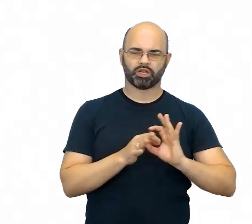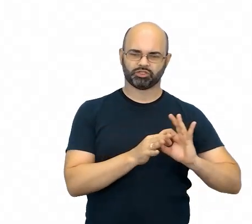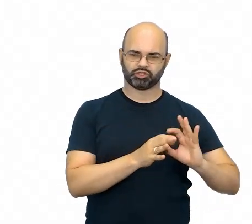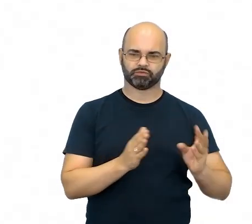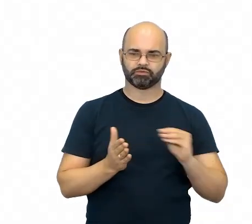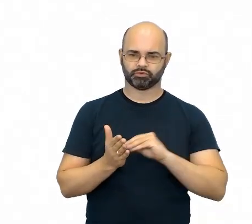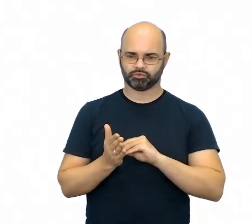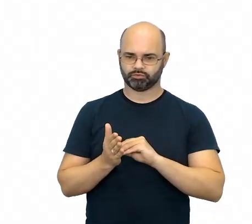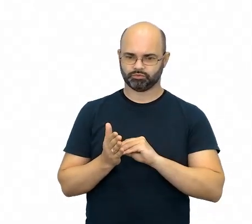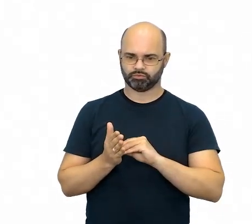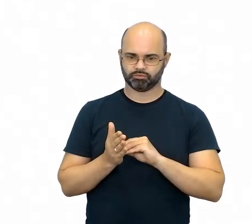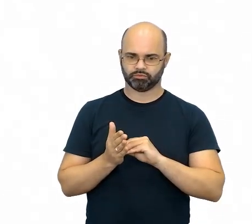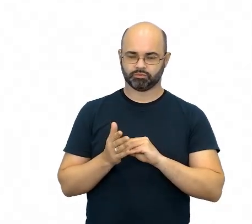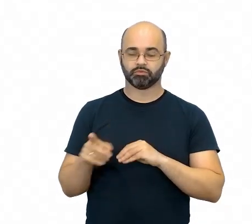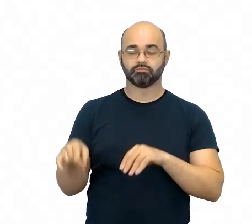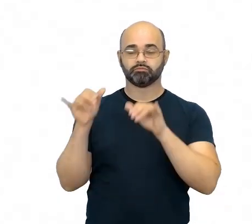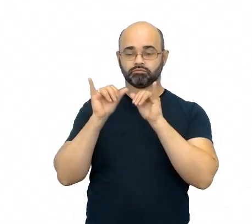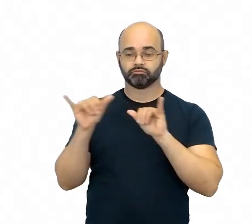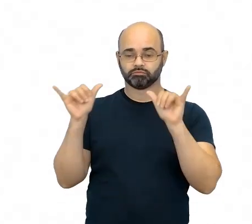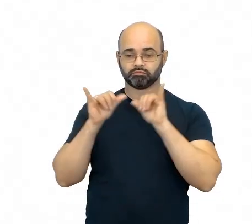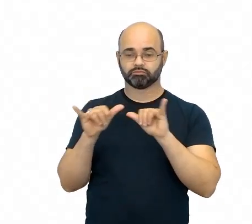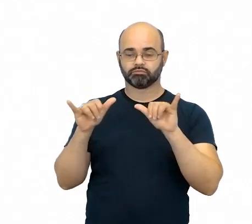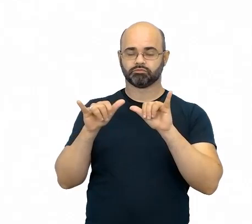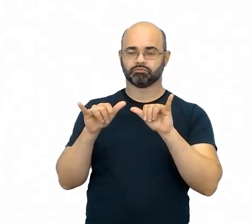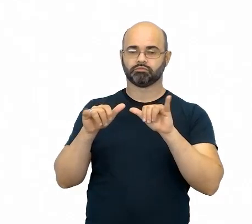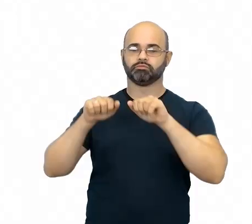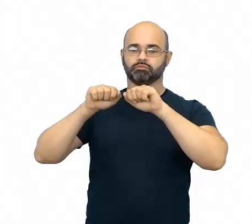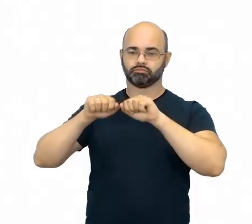seja viável.